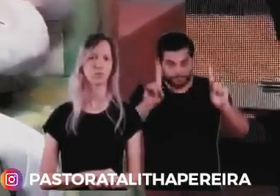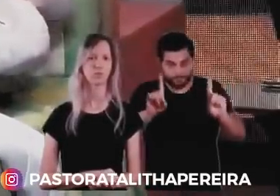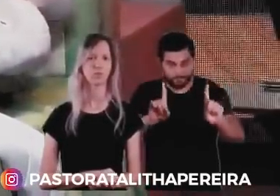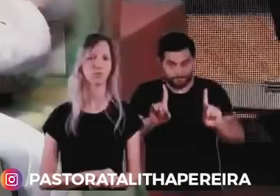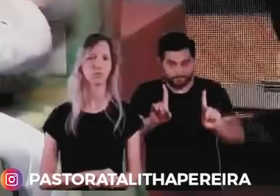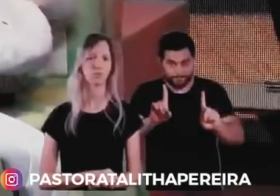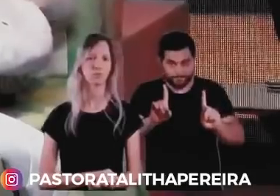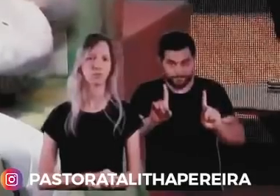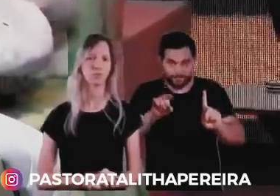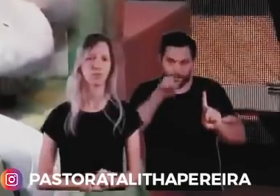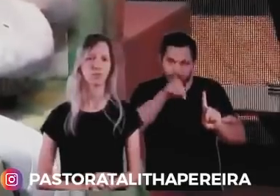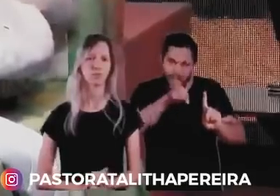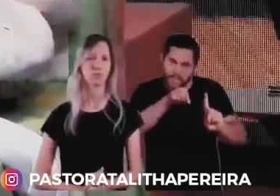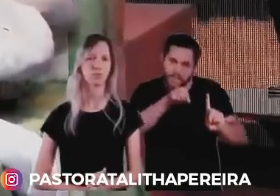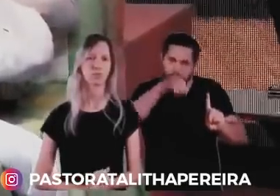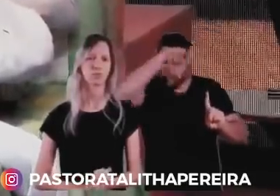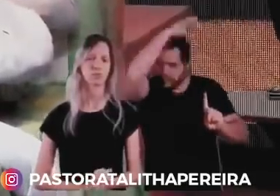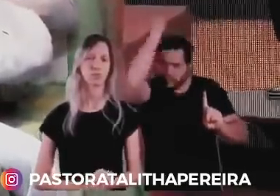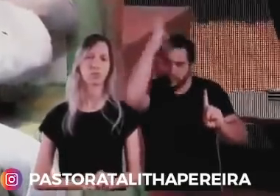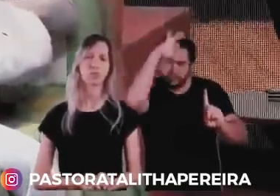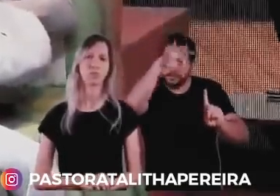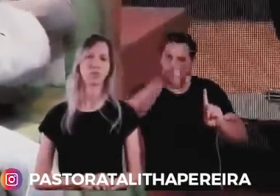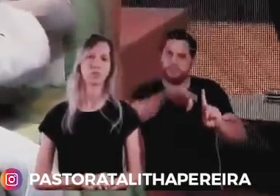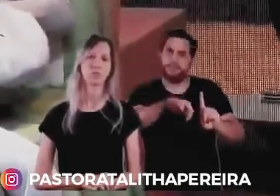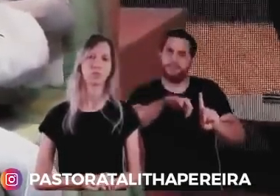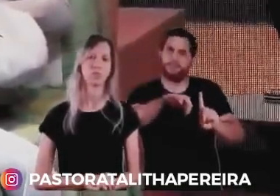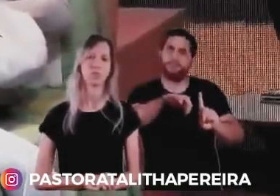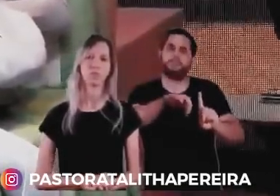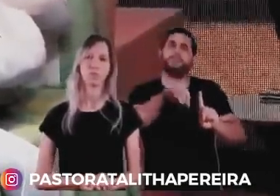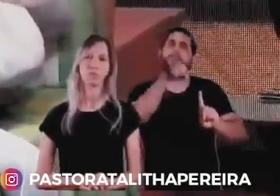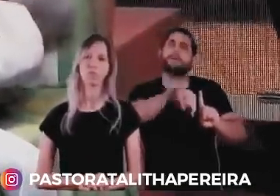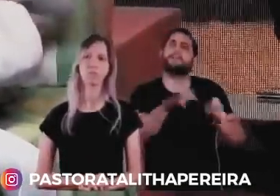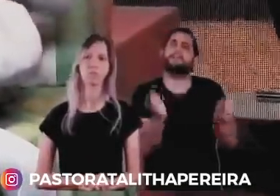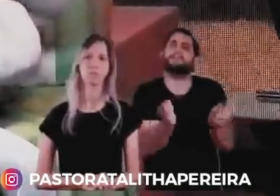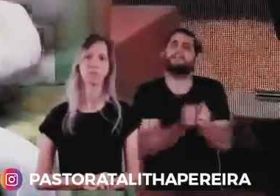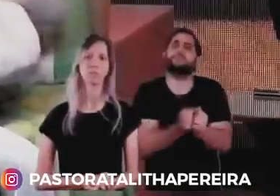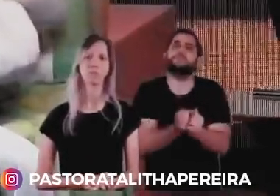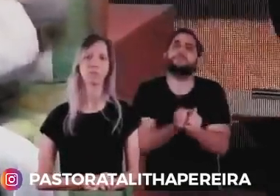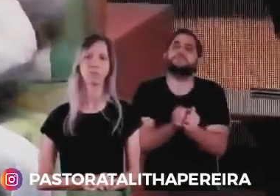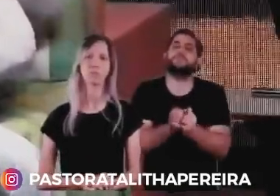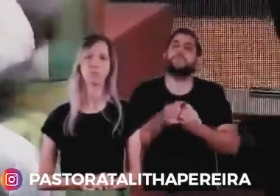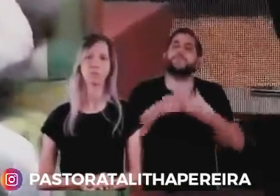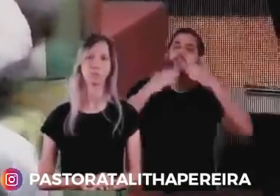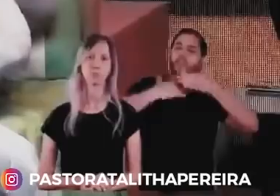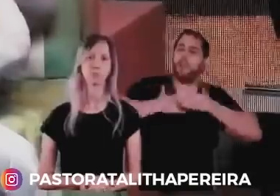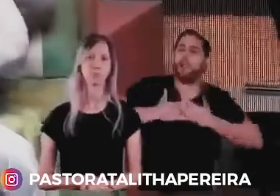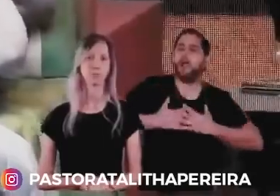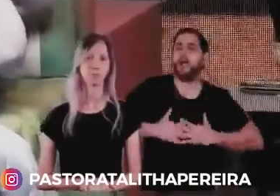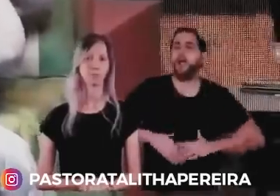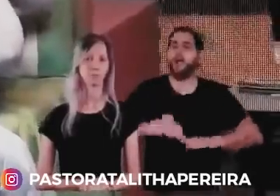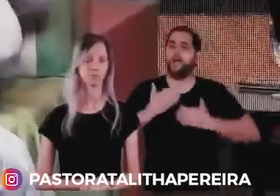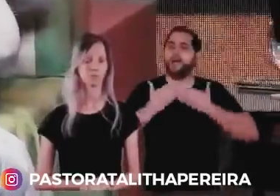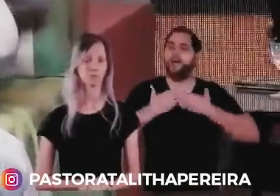aqui também o Espírito Santo ele habita. Ele habita para justamente harmonizar, ele habita justamente